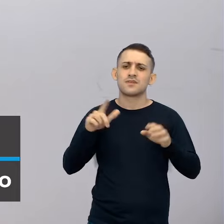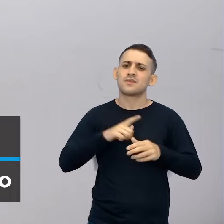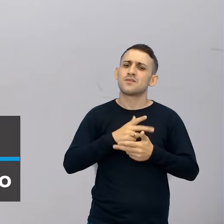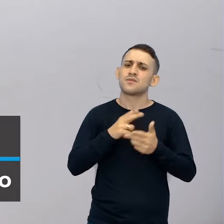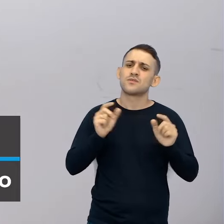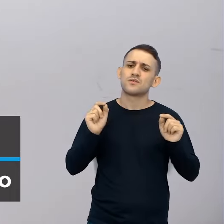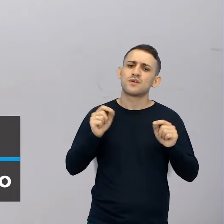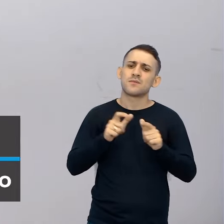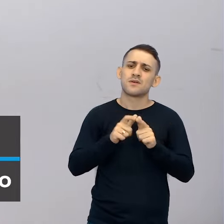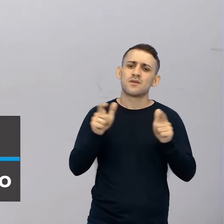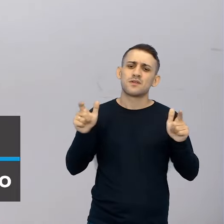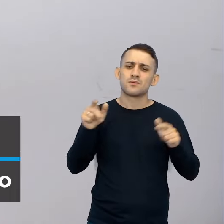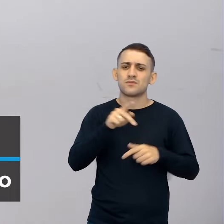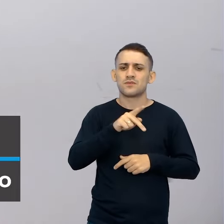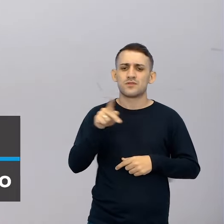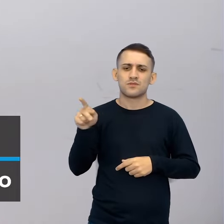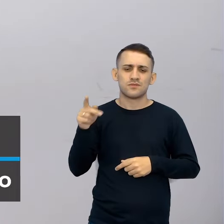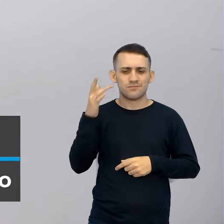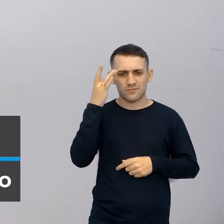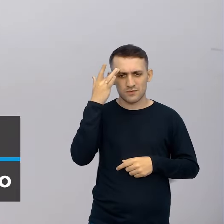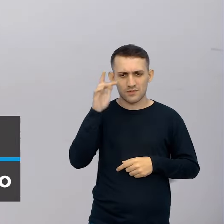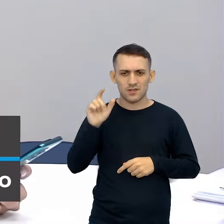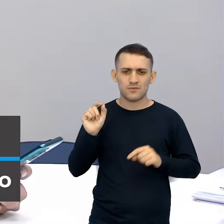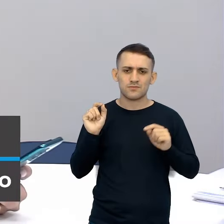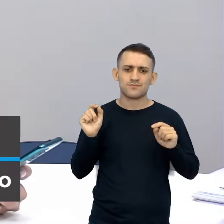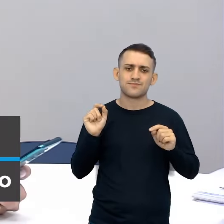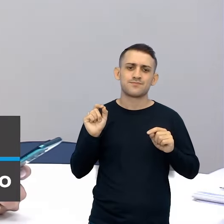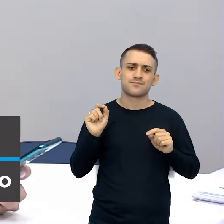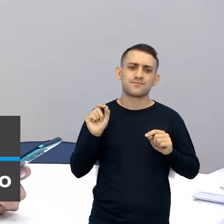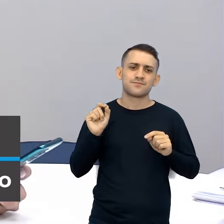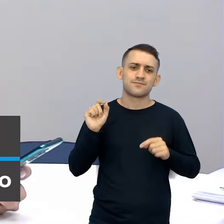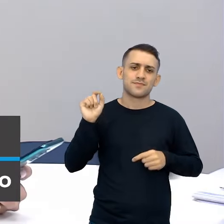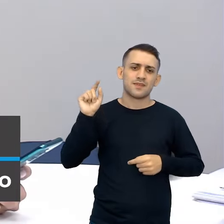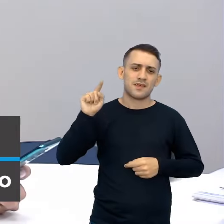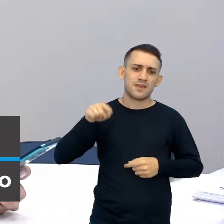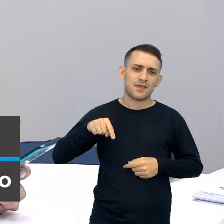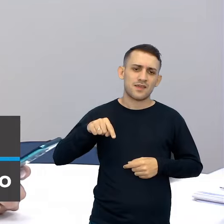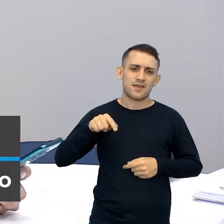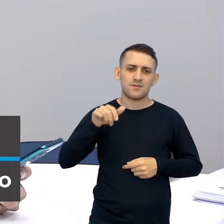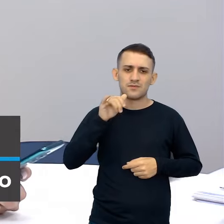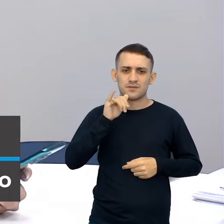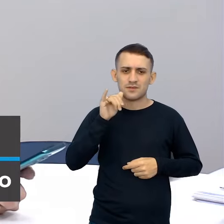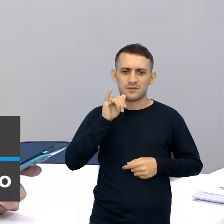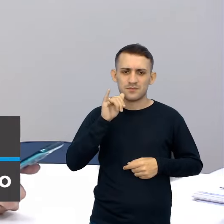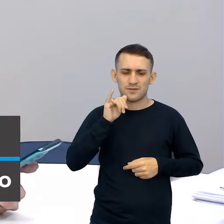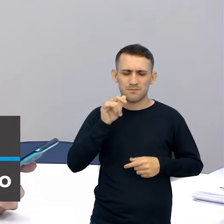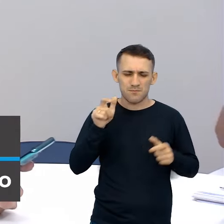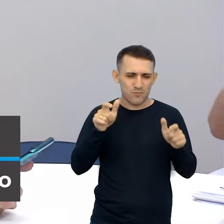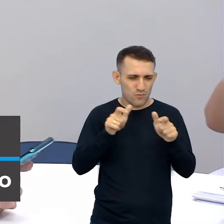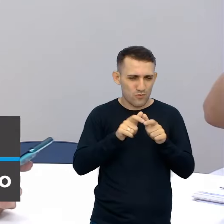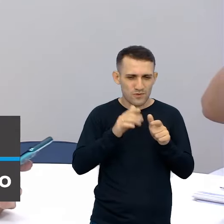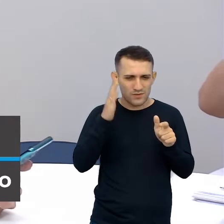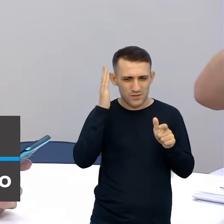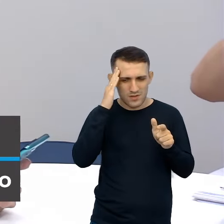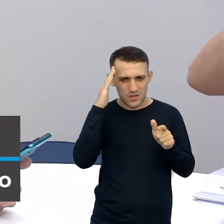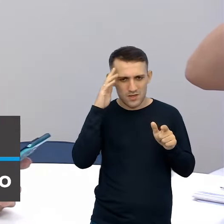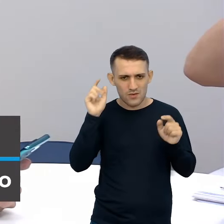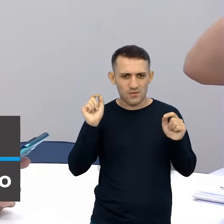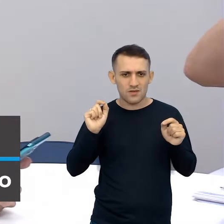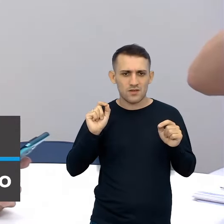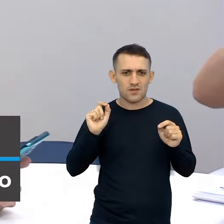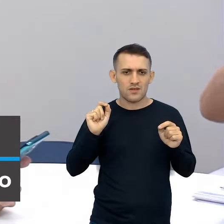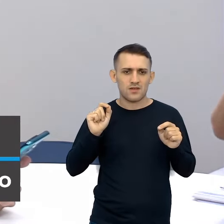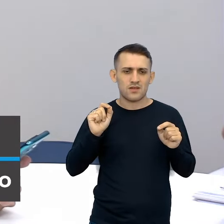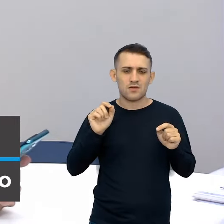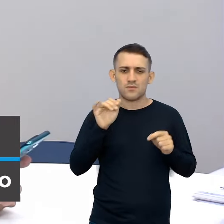Arlete, que a maioria dos professores não sabe, é um pequeno número que sabe. A Coped,